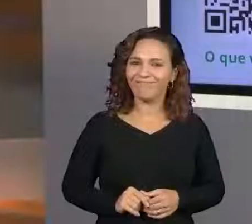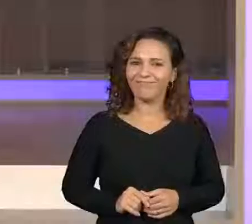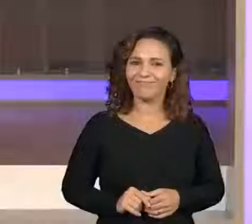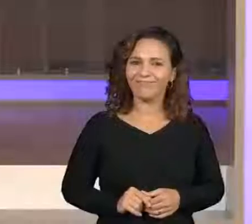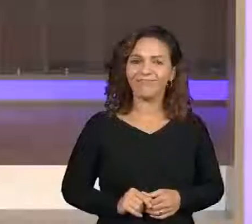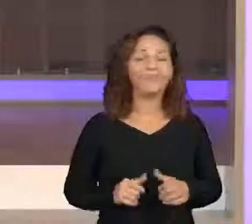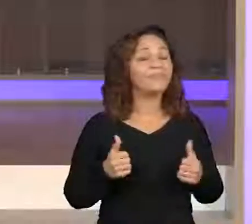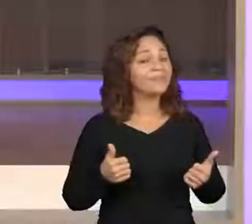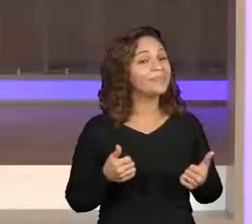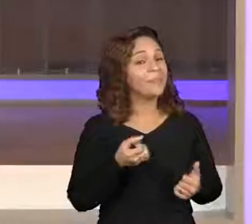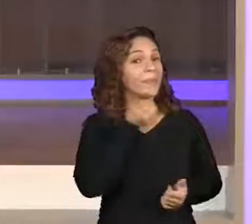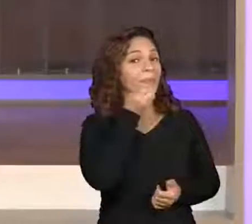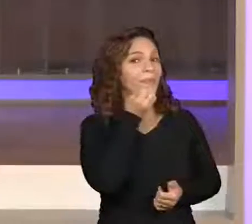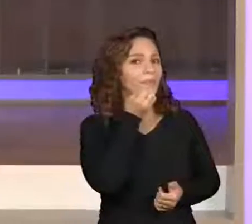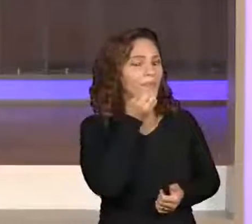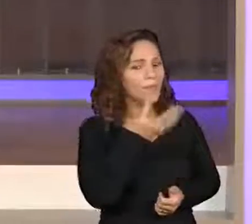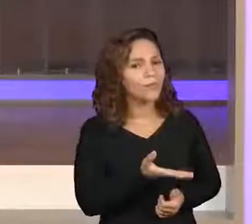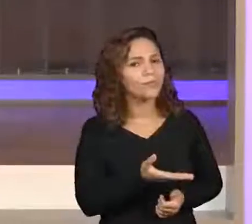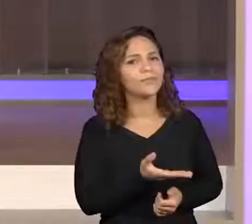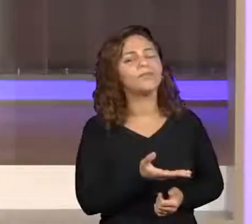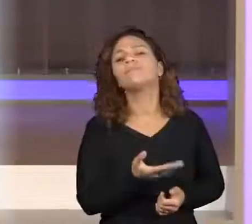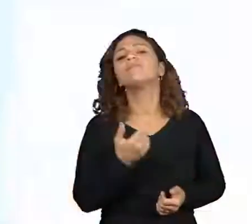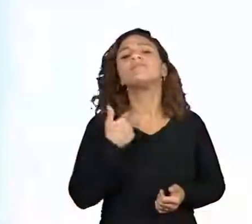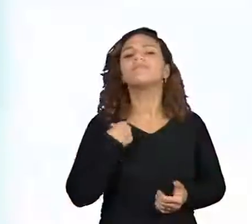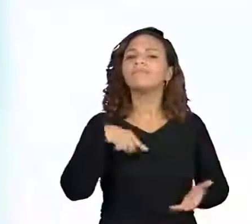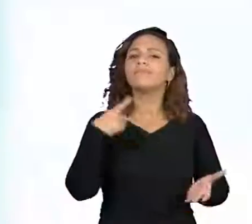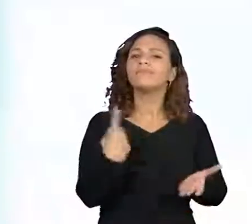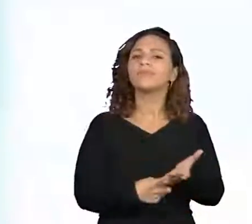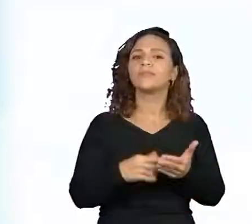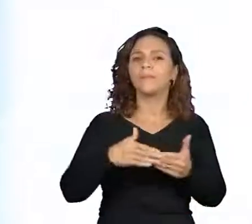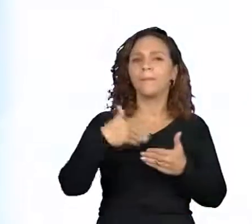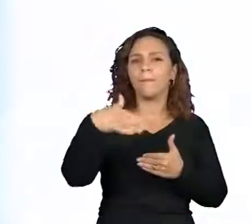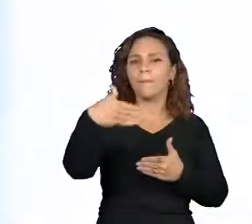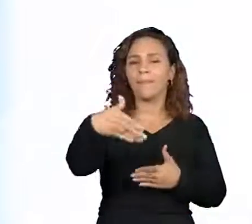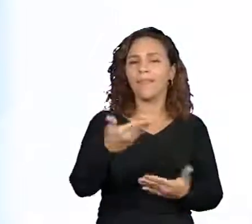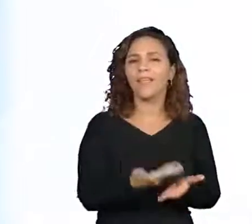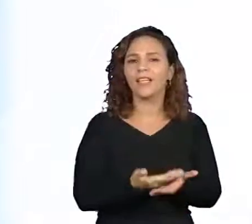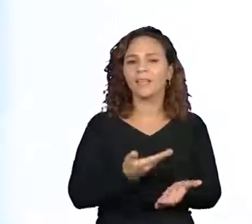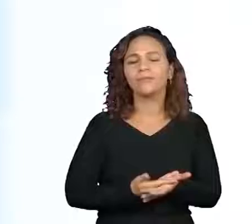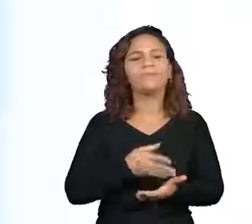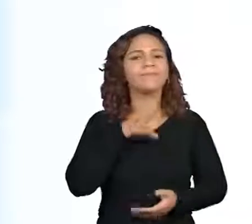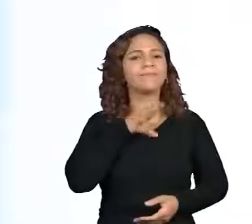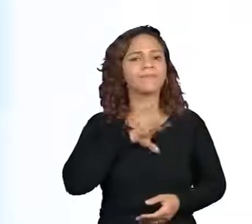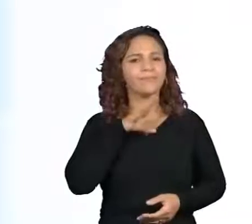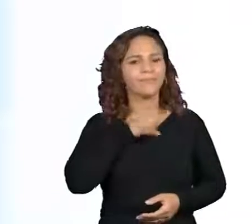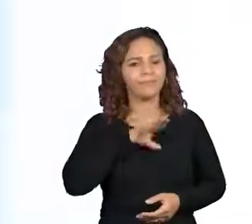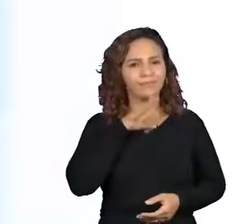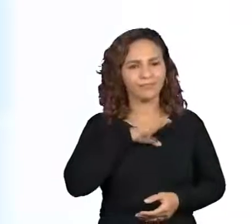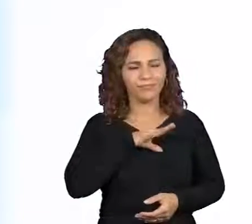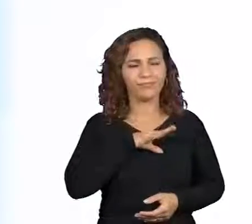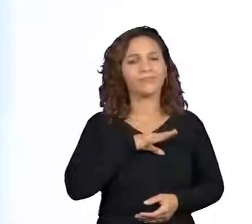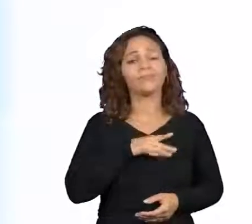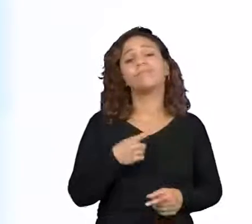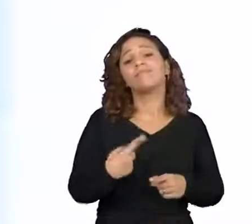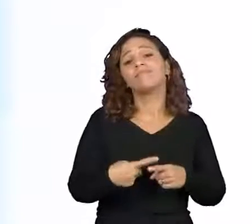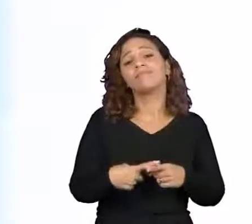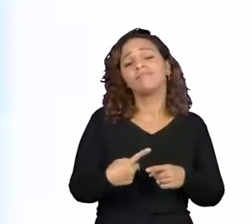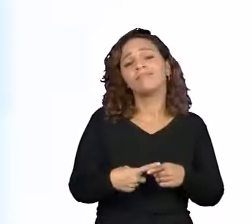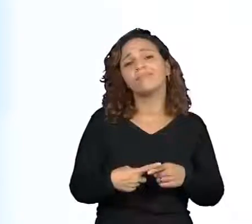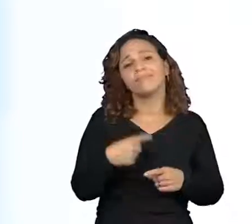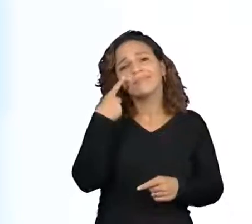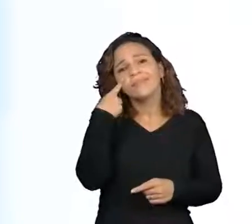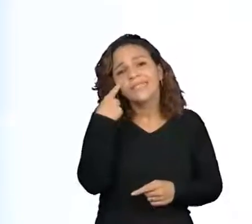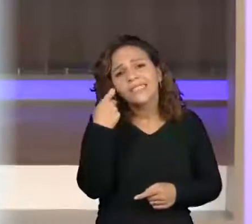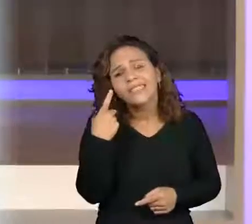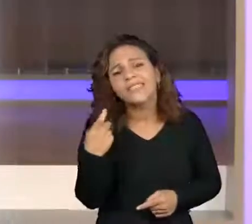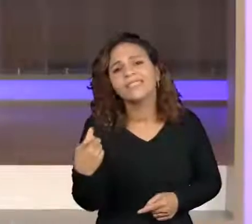Pessoal, muito bom e eu quero contar com vocês nas próximas aulas de língua portuguesa, porque realmente aí são aulas aí super interessantes